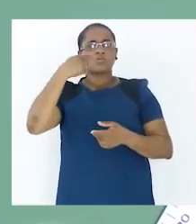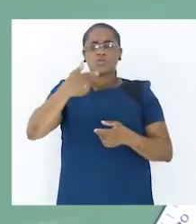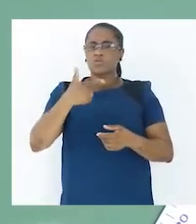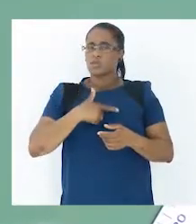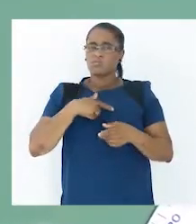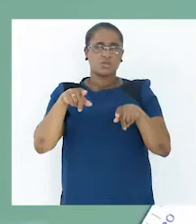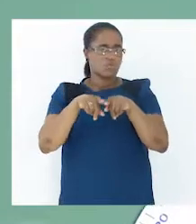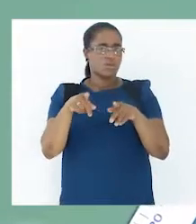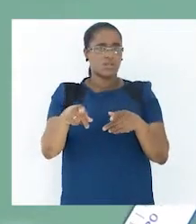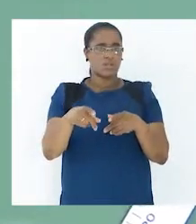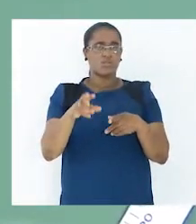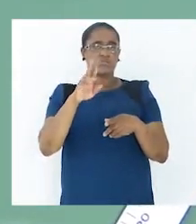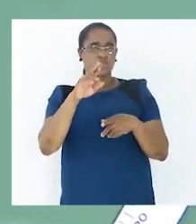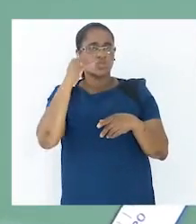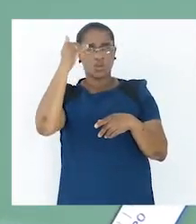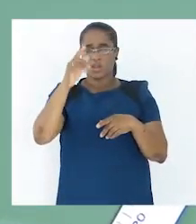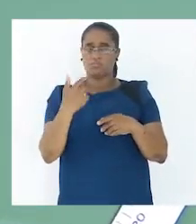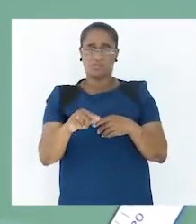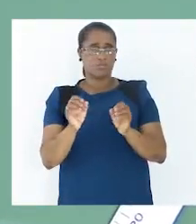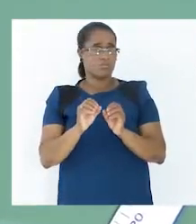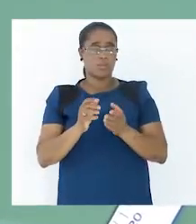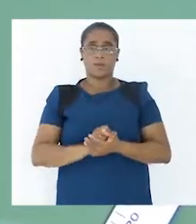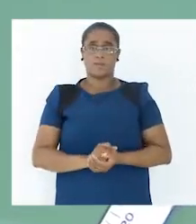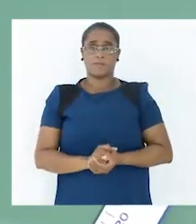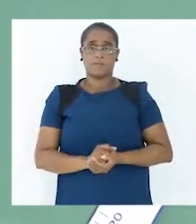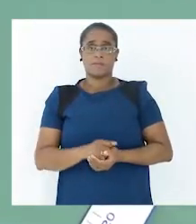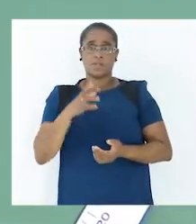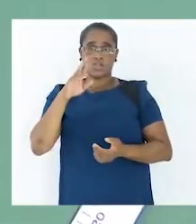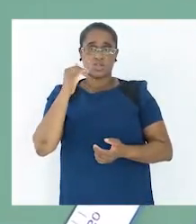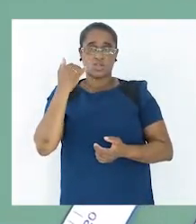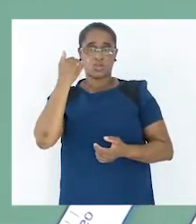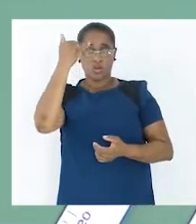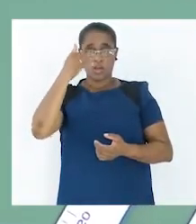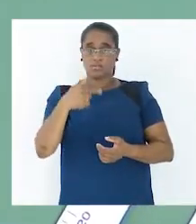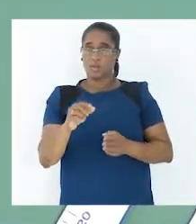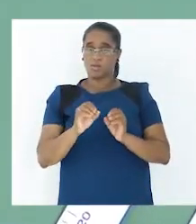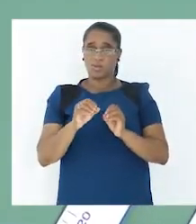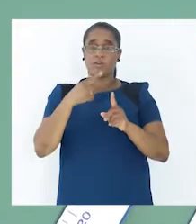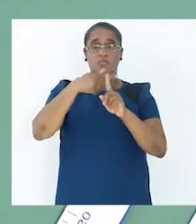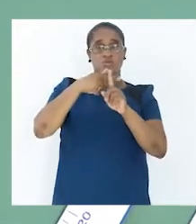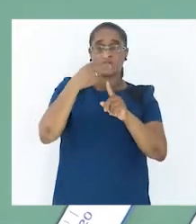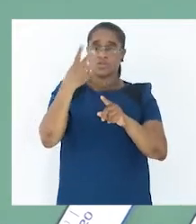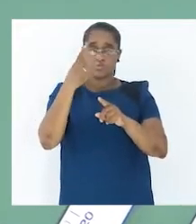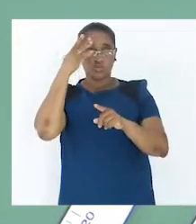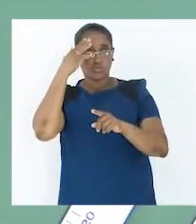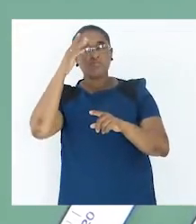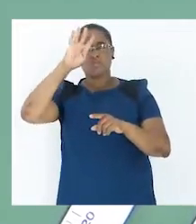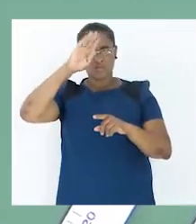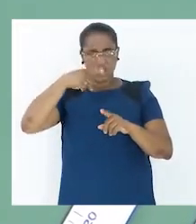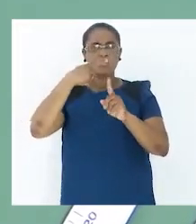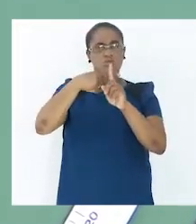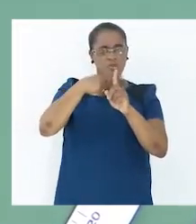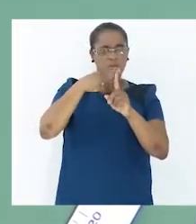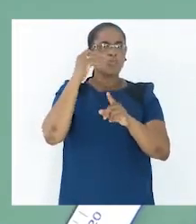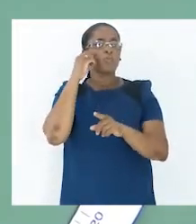é semelhante ao x quadrado, vamos manter o x quadrado. Vamos somar esses dois monómios, sabemos somar monómios, como é que